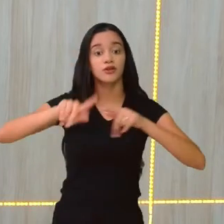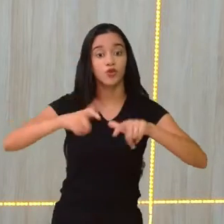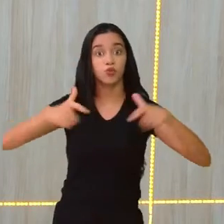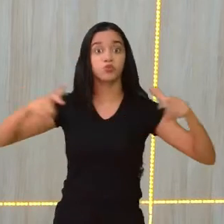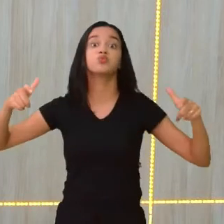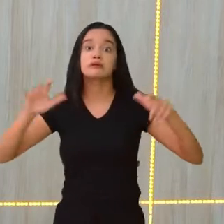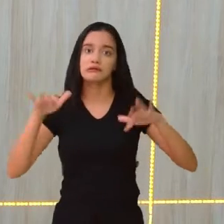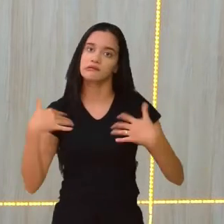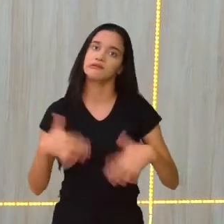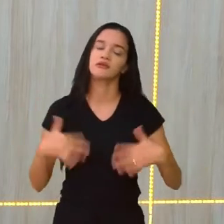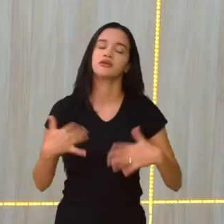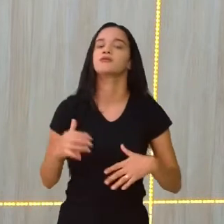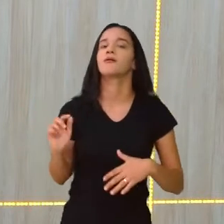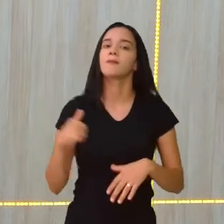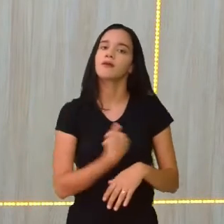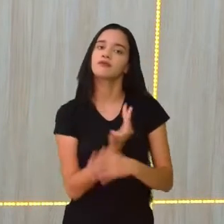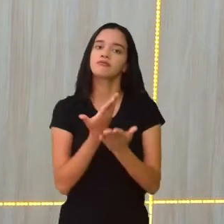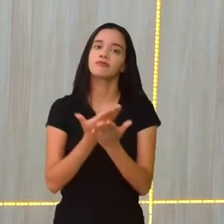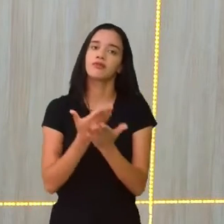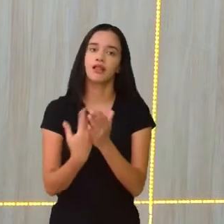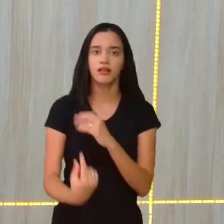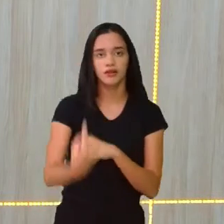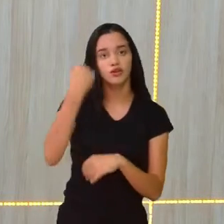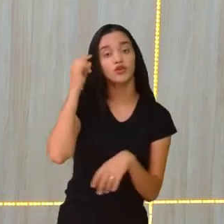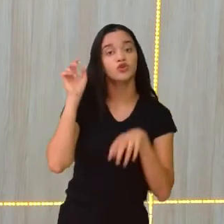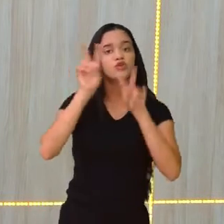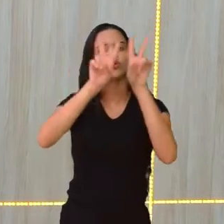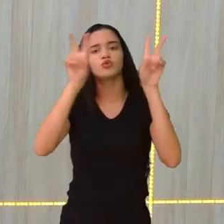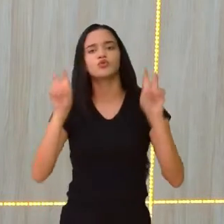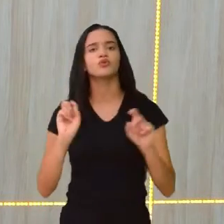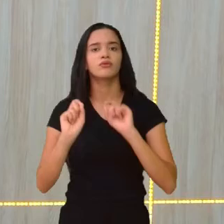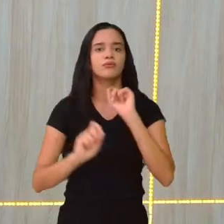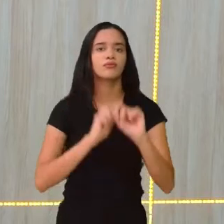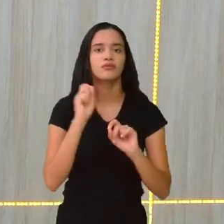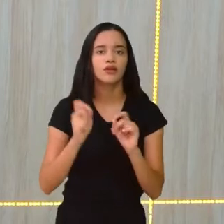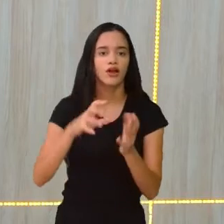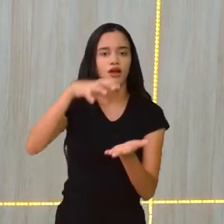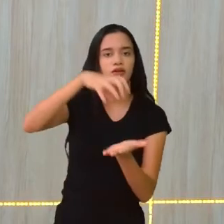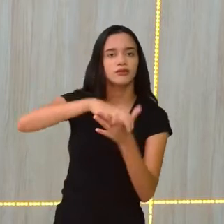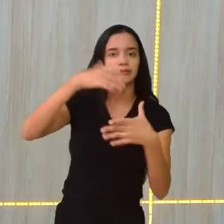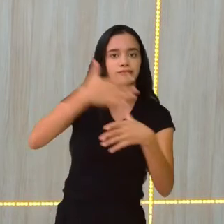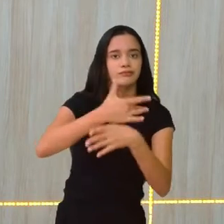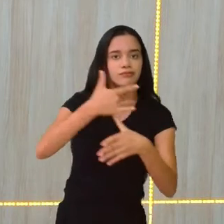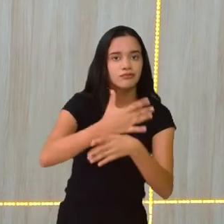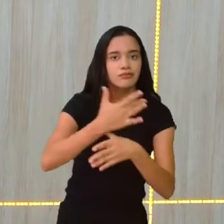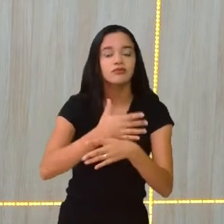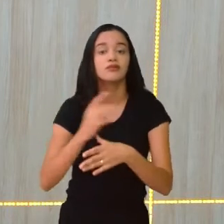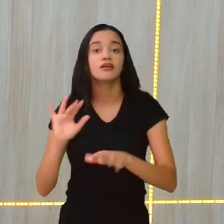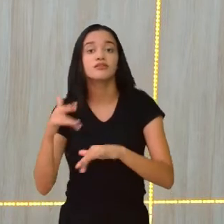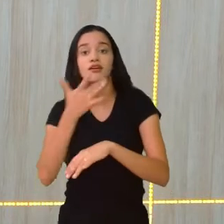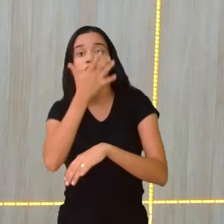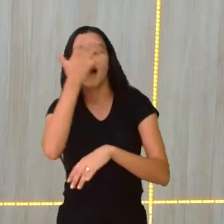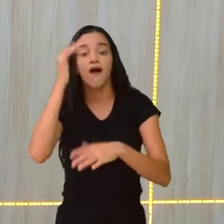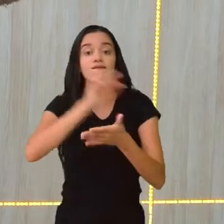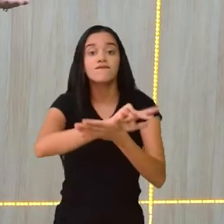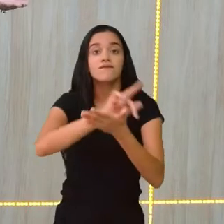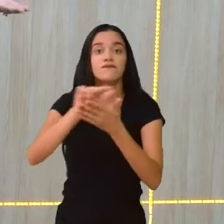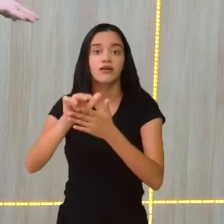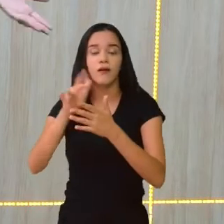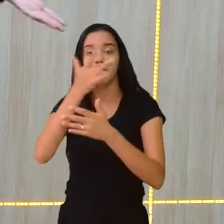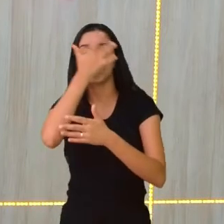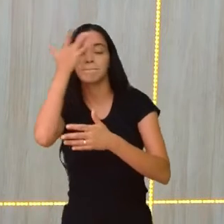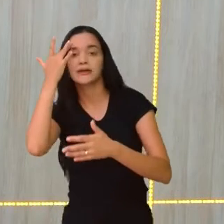Quando vimos na aula anterior sobre centros urbanos, nós vimos que muitas pessoas